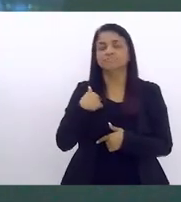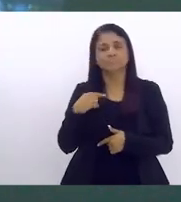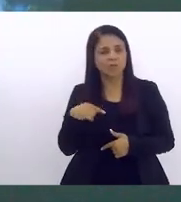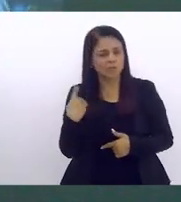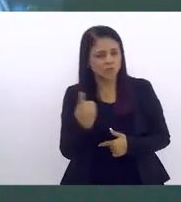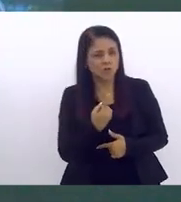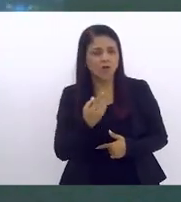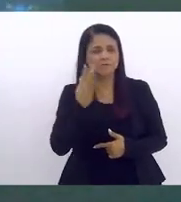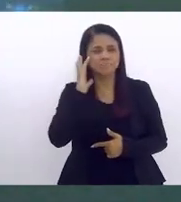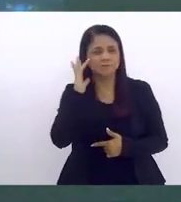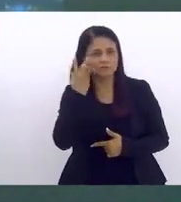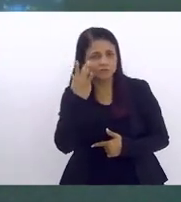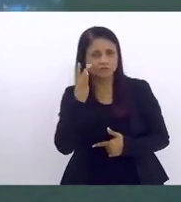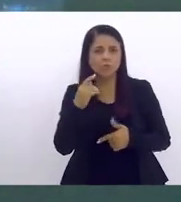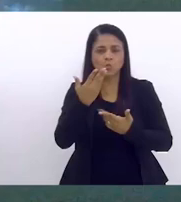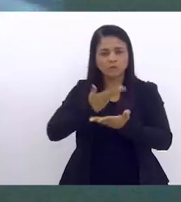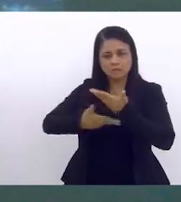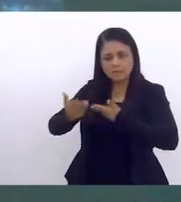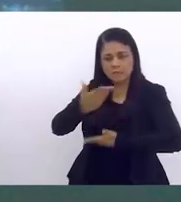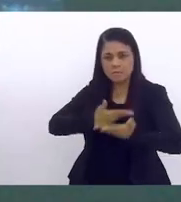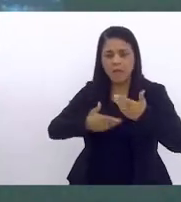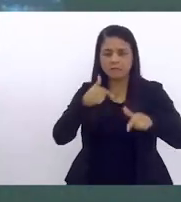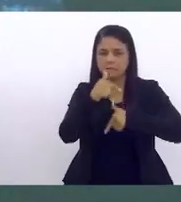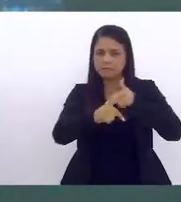um trabalho articulado, como a gente está